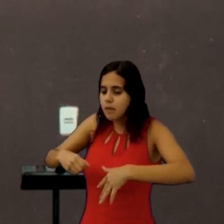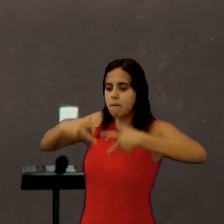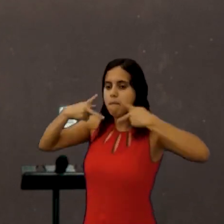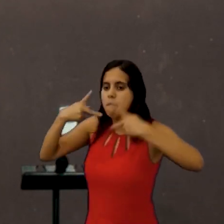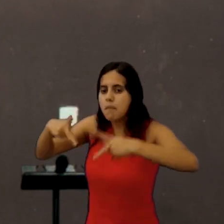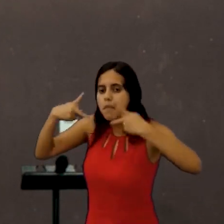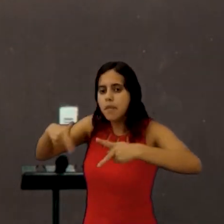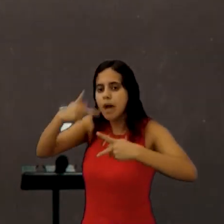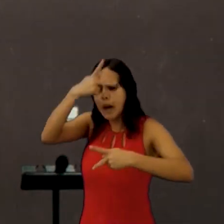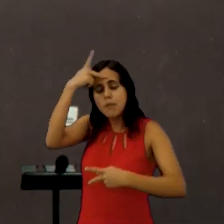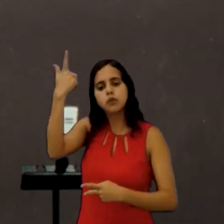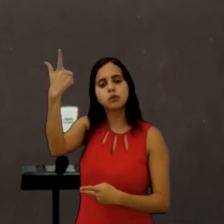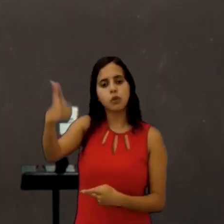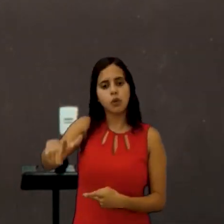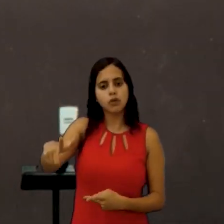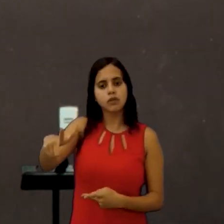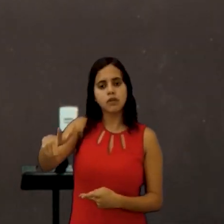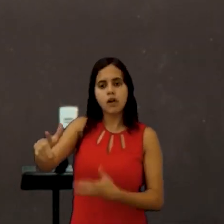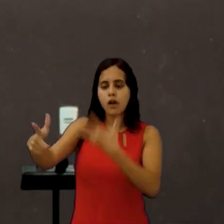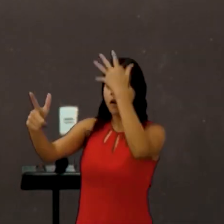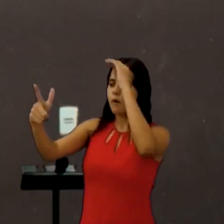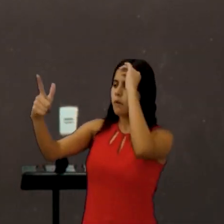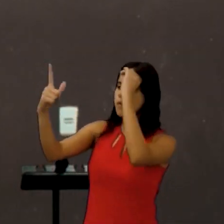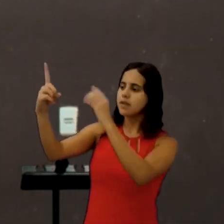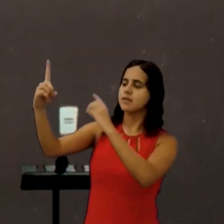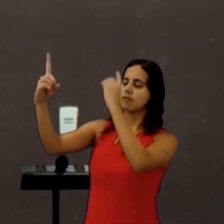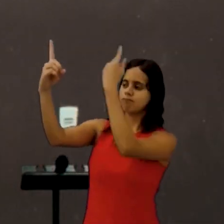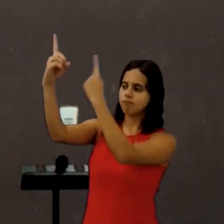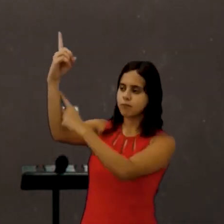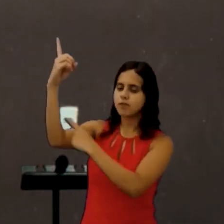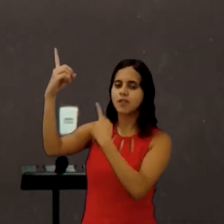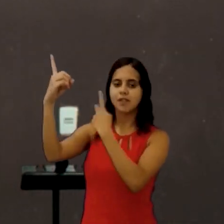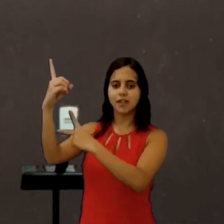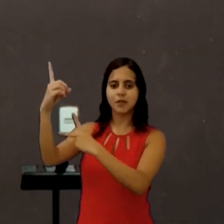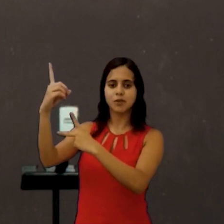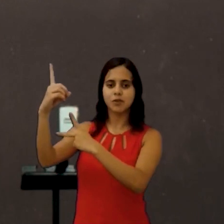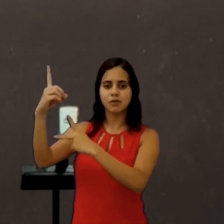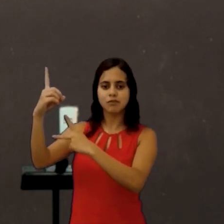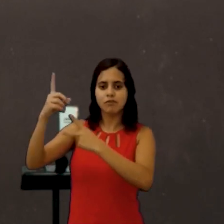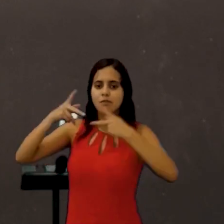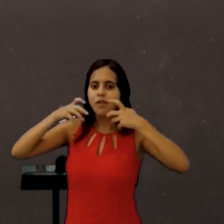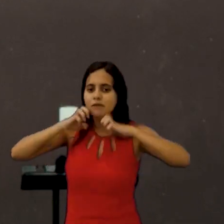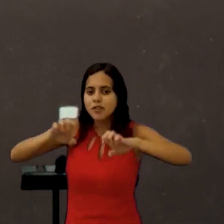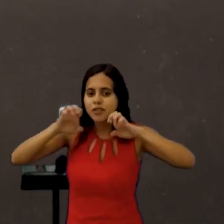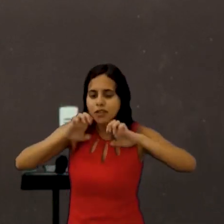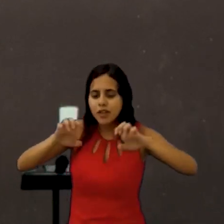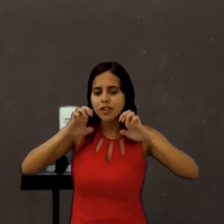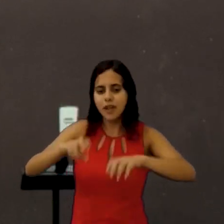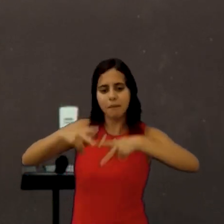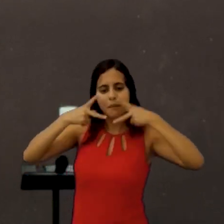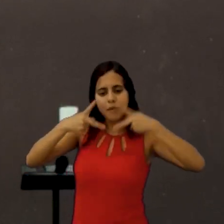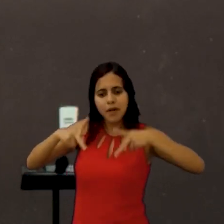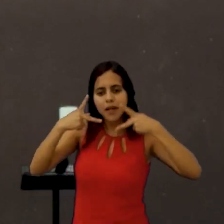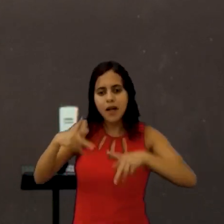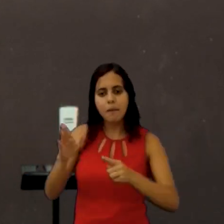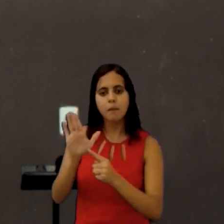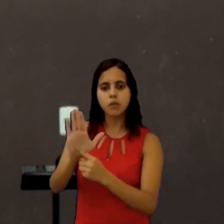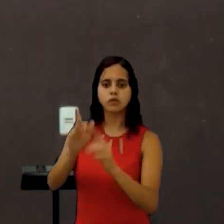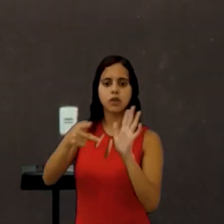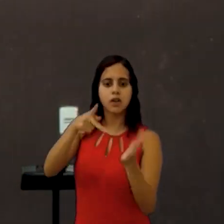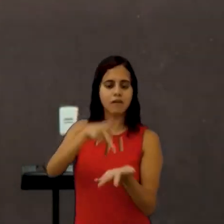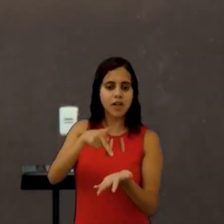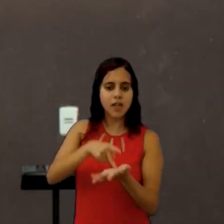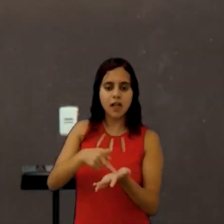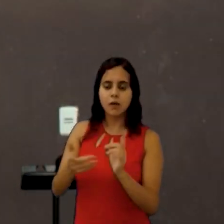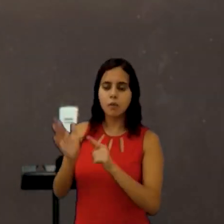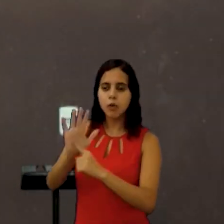pessoas, eu procuro fazê-las crerem no Senhor Jesus, eu procuro evangelizá-las, pregar para elas, mostrar para elas que